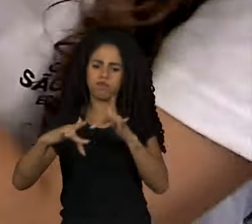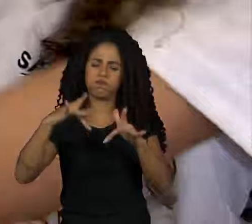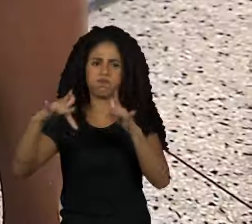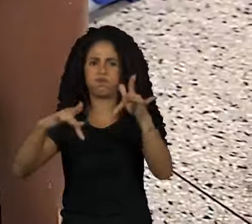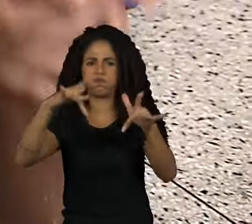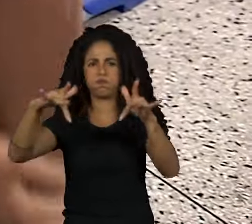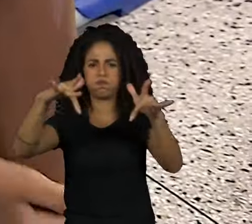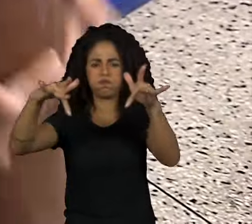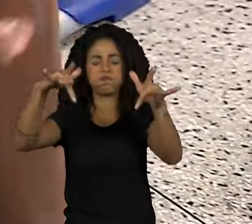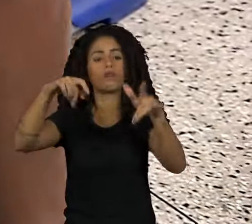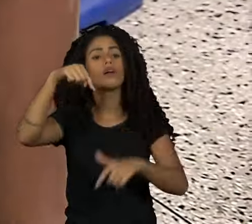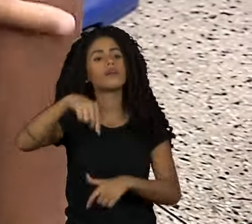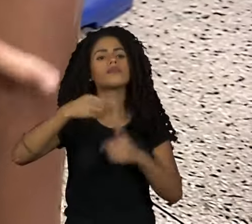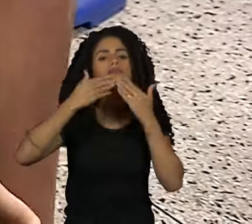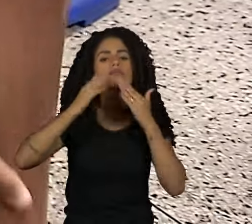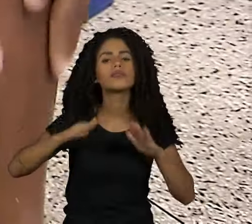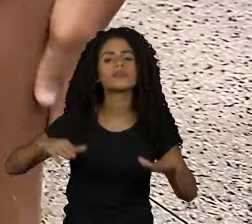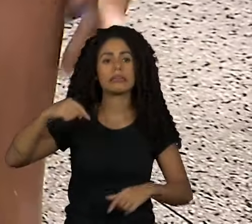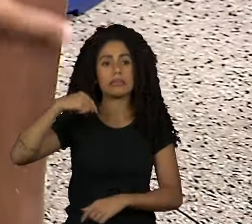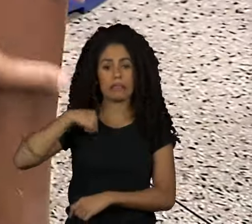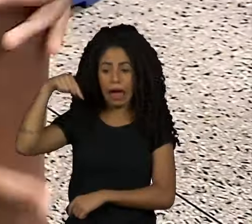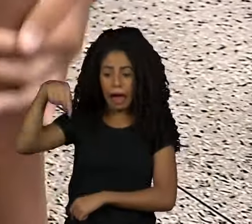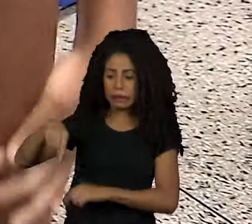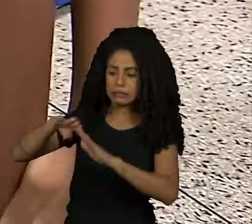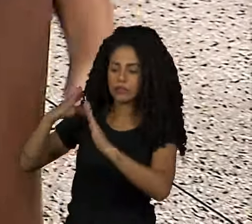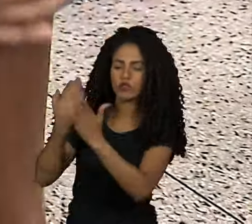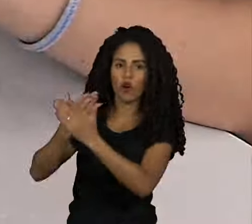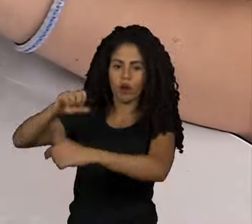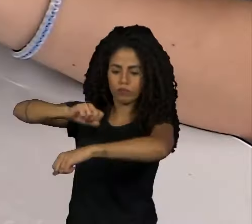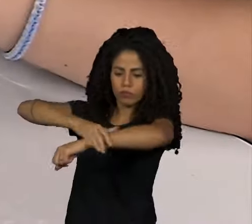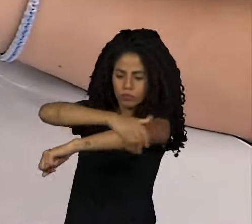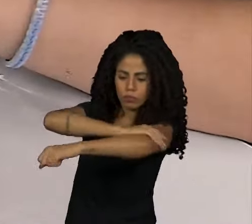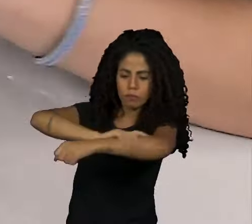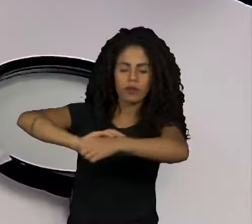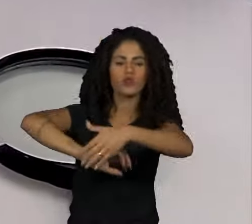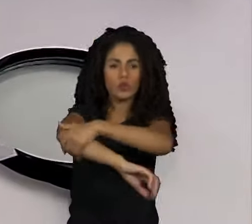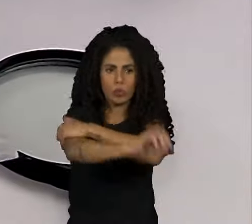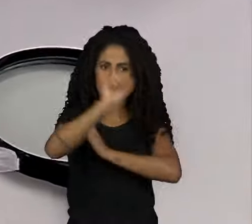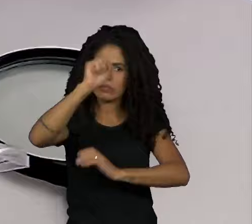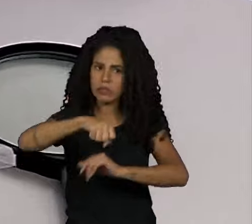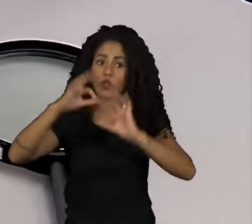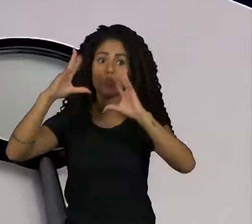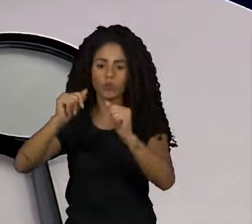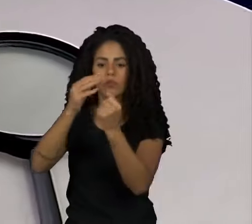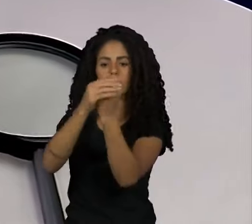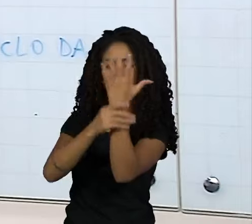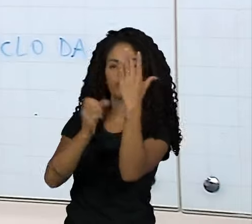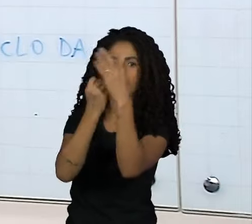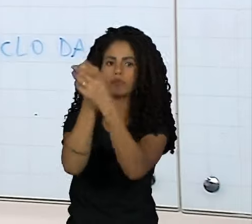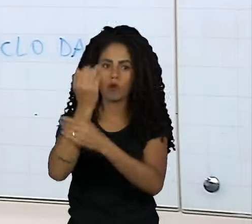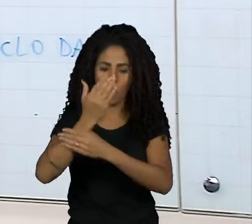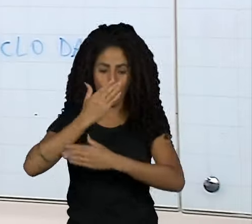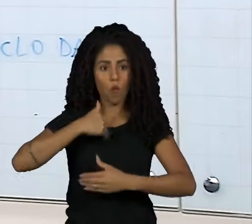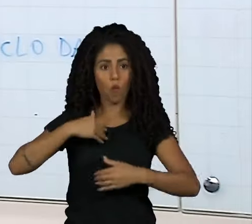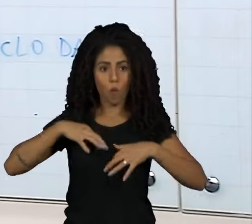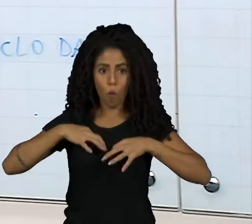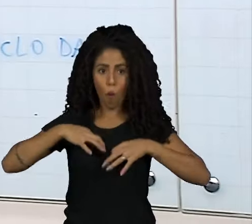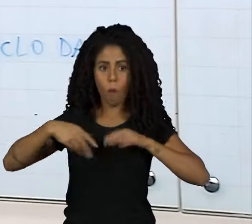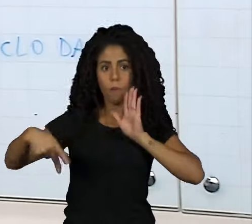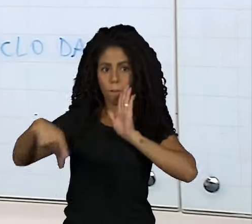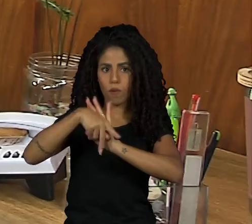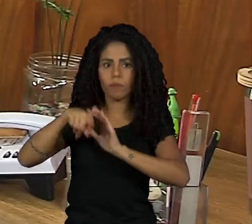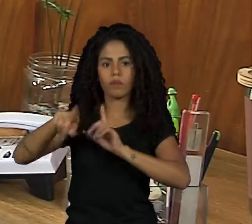assim, as crianças saíram daqui, né, com repelente, com luva, né, todos vestidos adequadamente para poder fazer